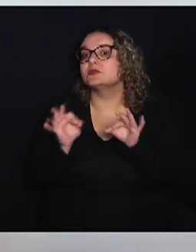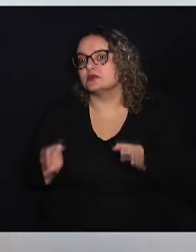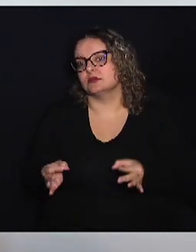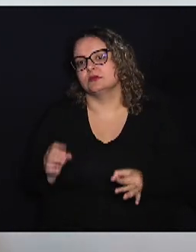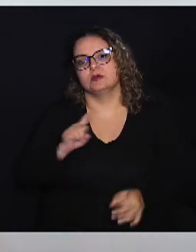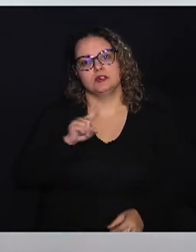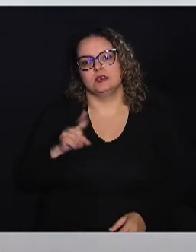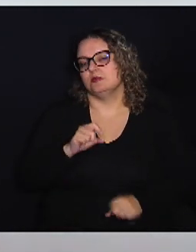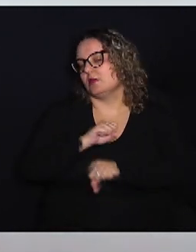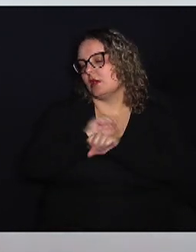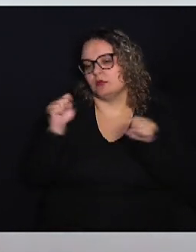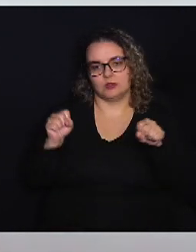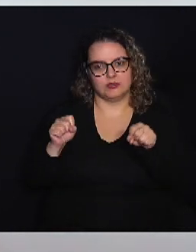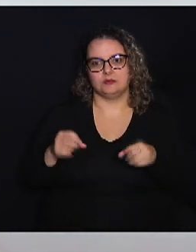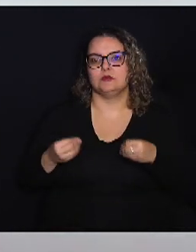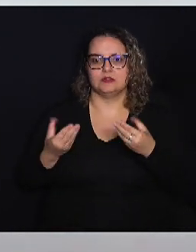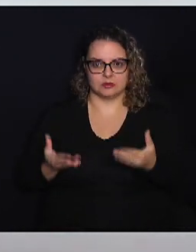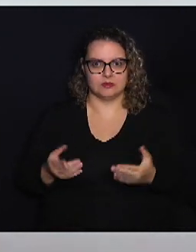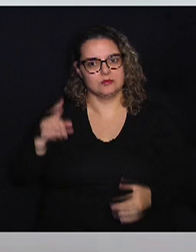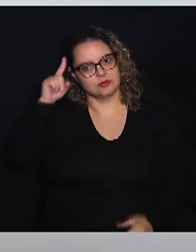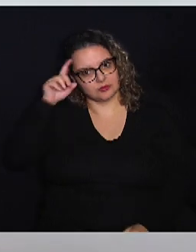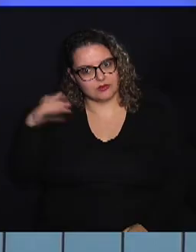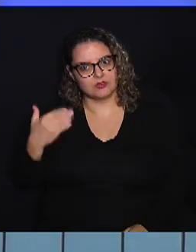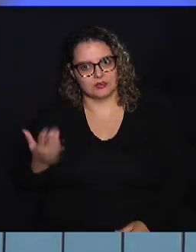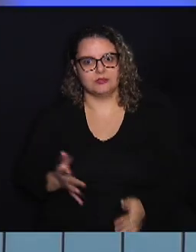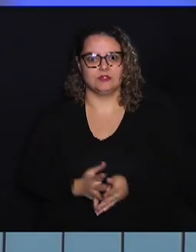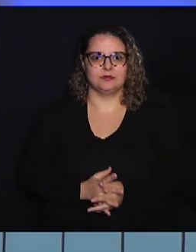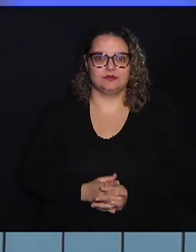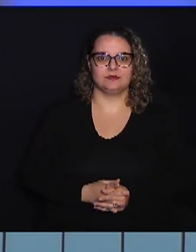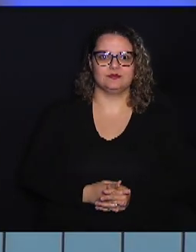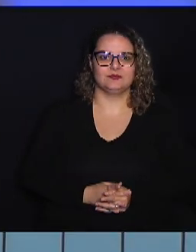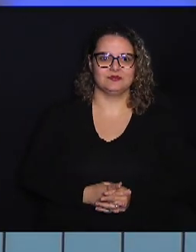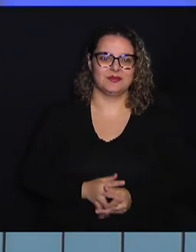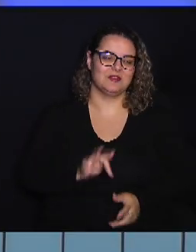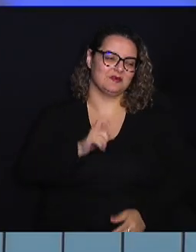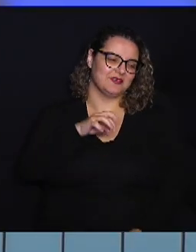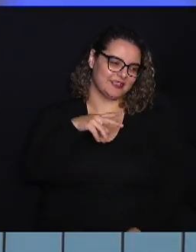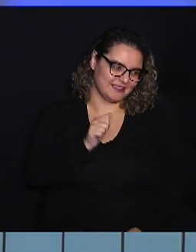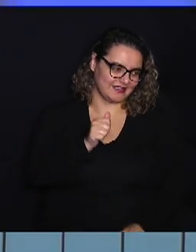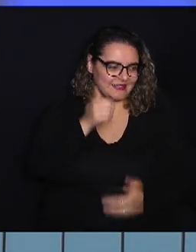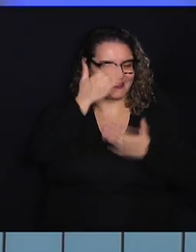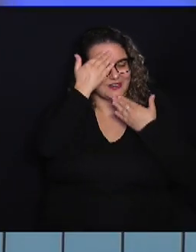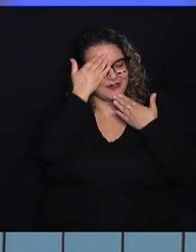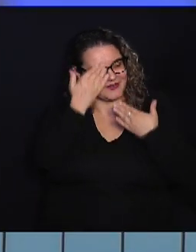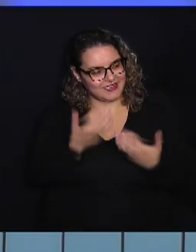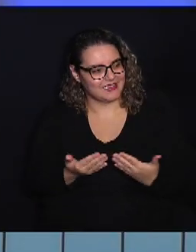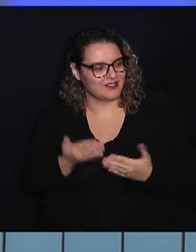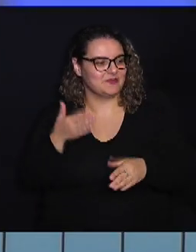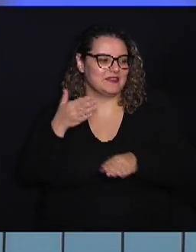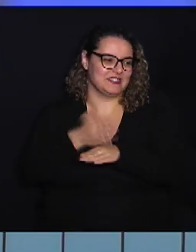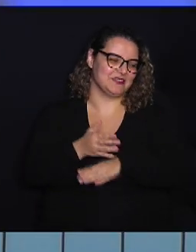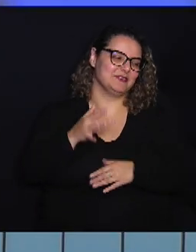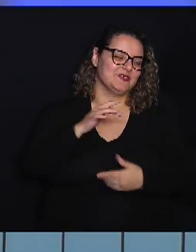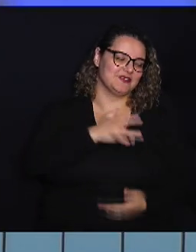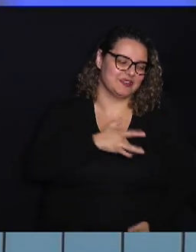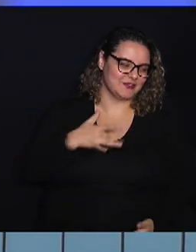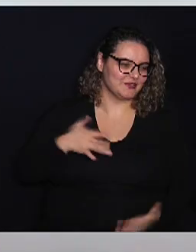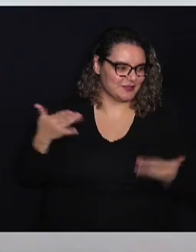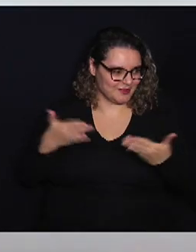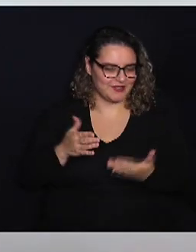são impossíveis de serem colocados na rotina. Fernanda, muito obrigada pela sua participação aqui no Saúde